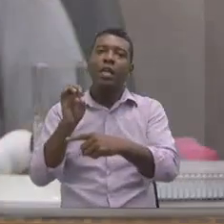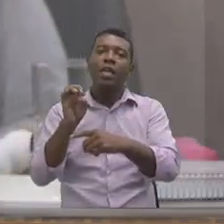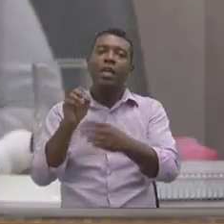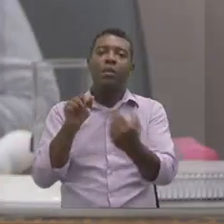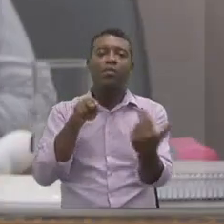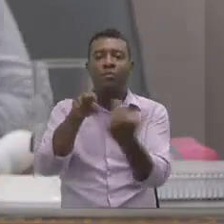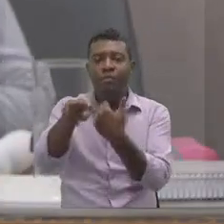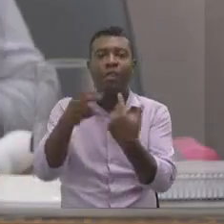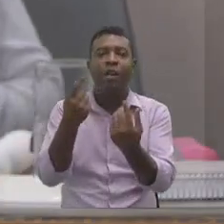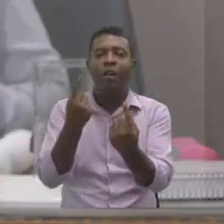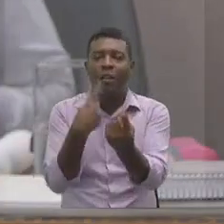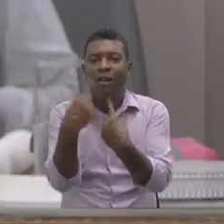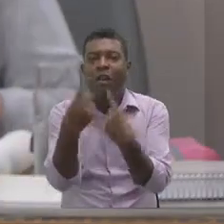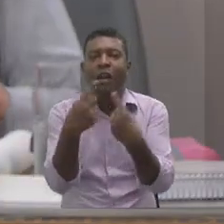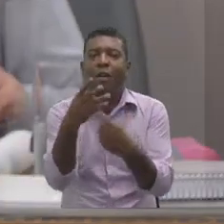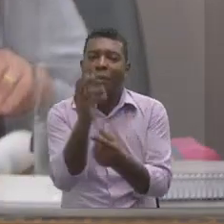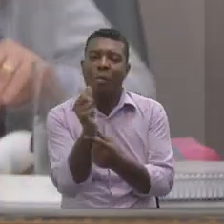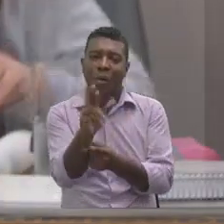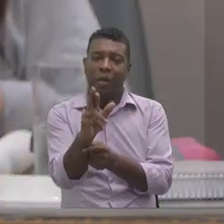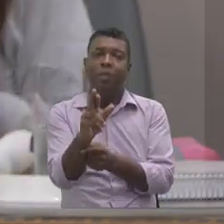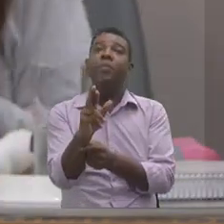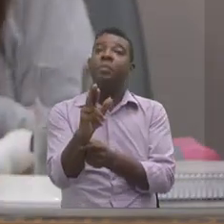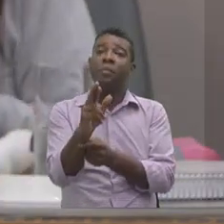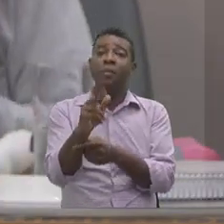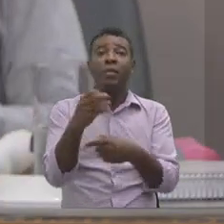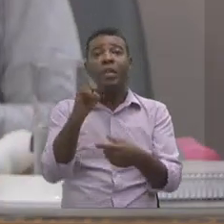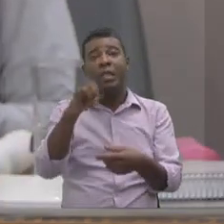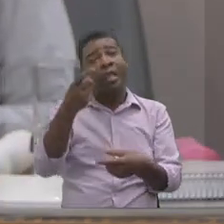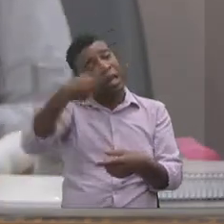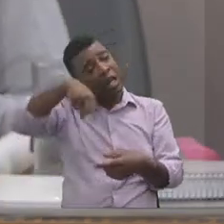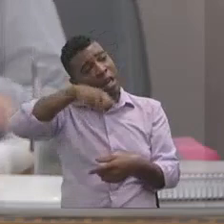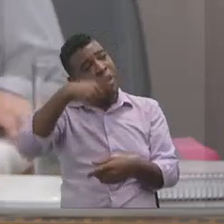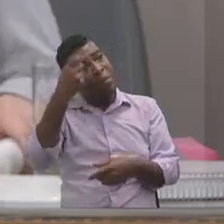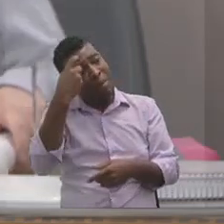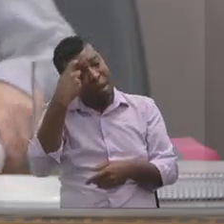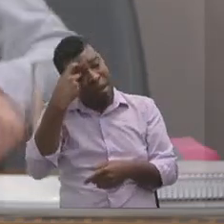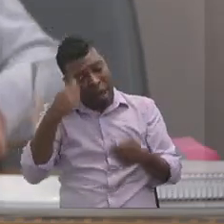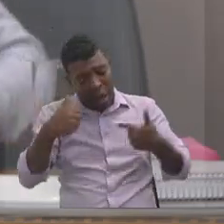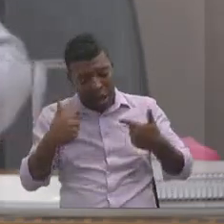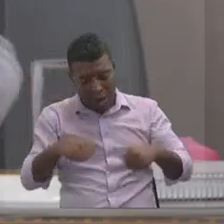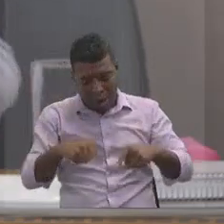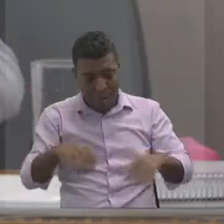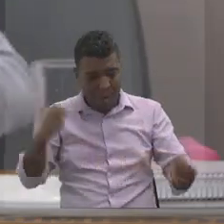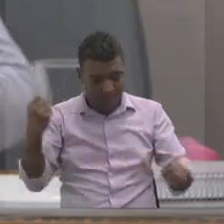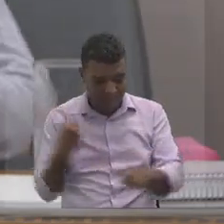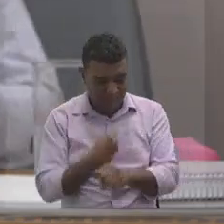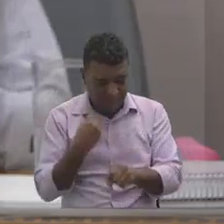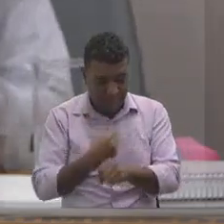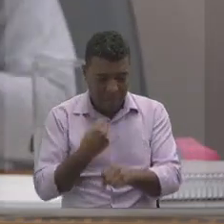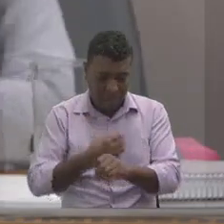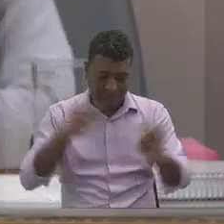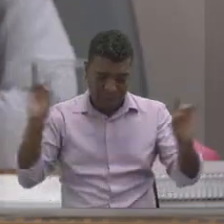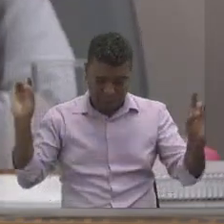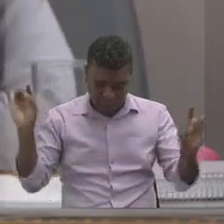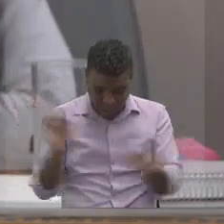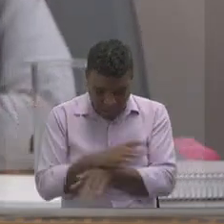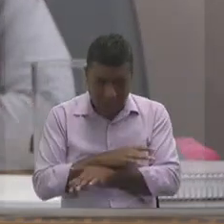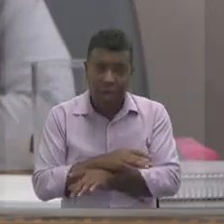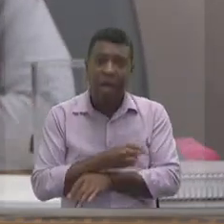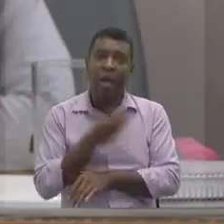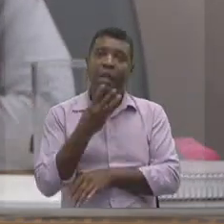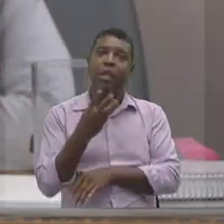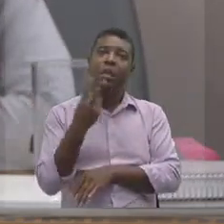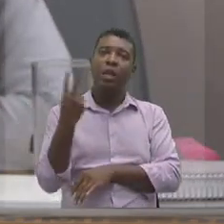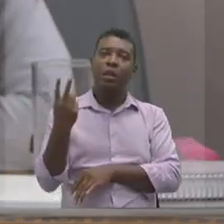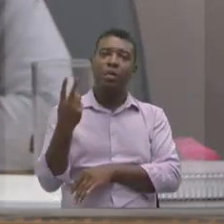proviso nós temos aqui se a gente pegar obras concluídas né são 32 obras em execução são